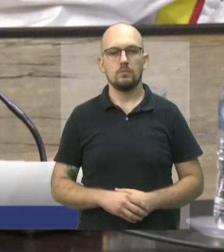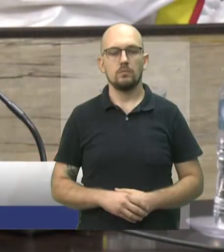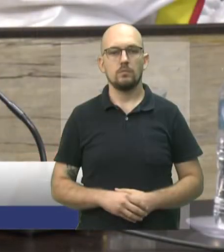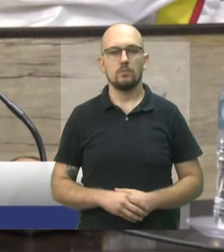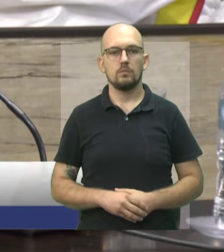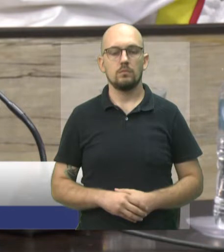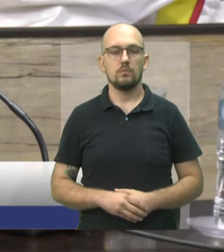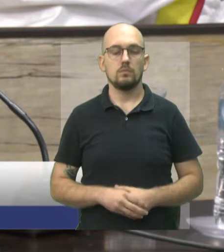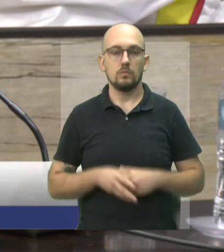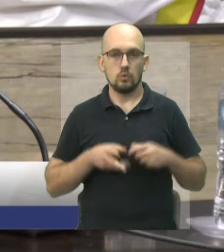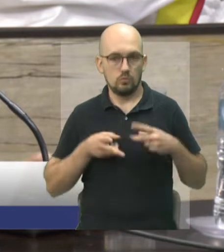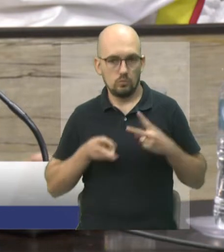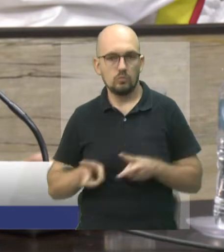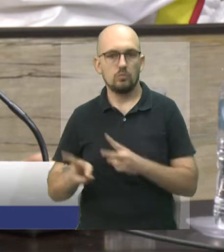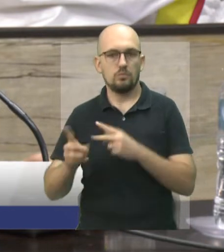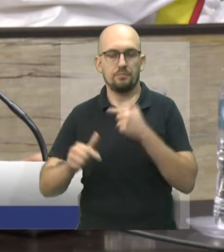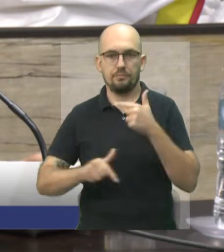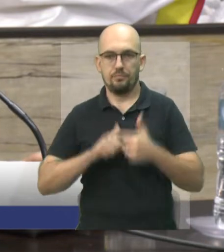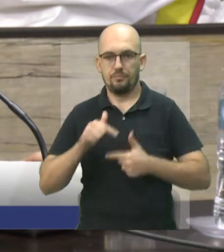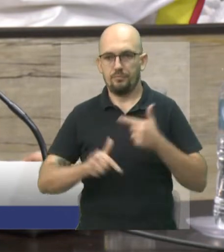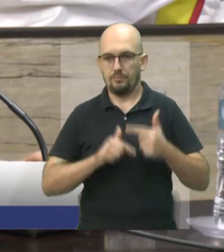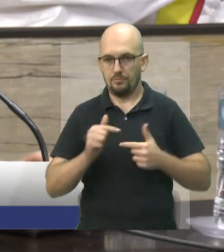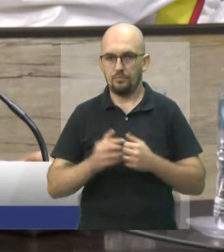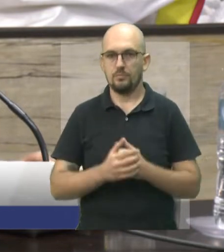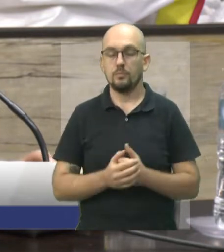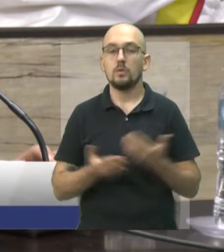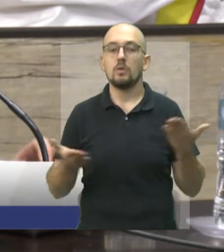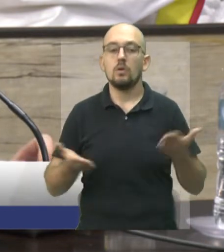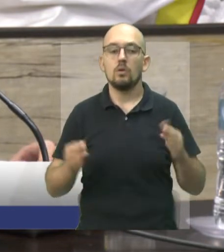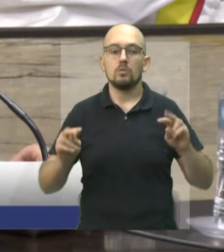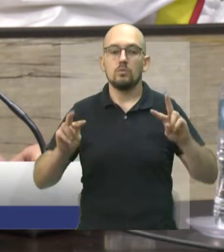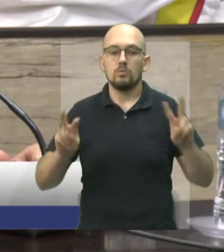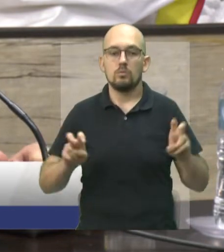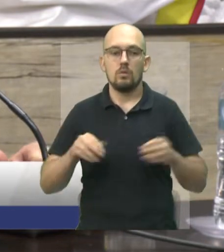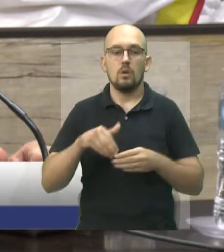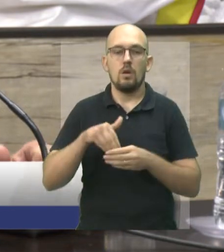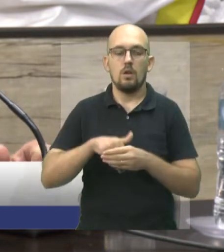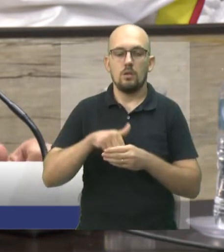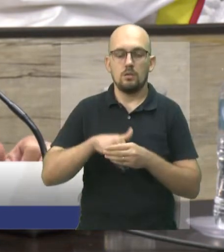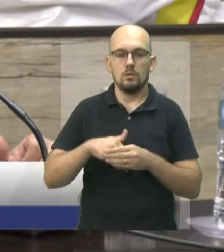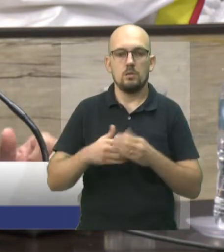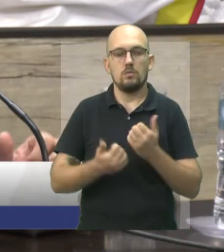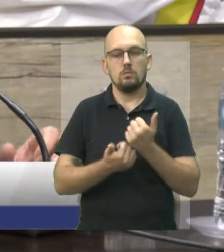Continuando os nossos trabalhos, eleição da mesa diretora biênio